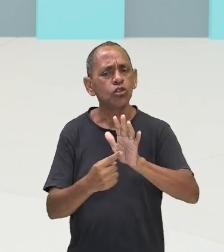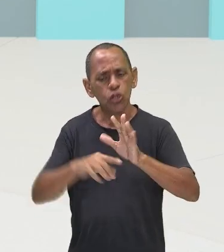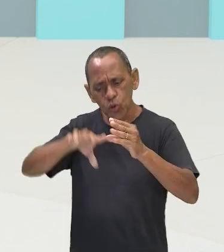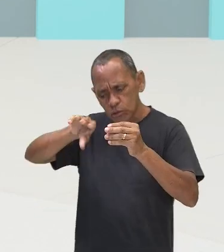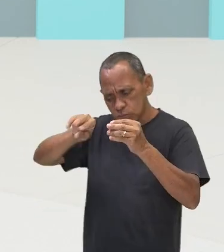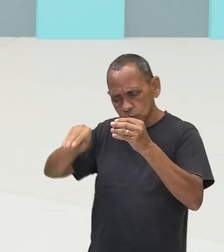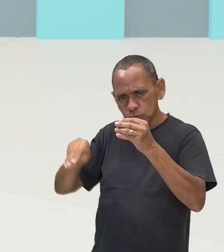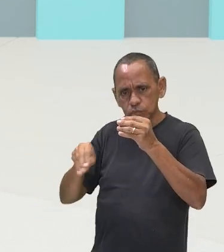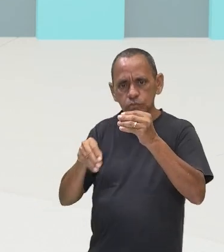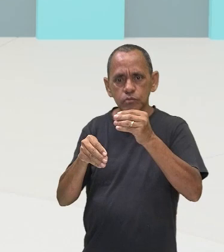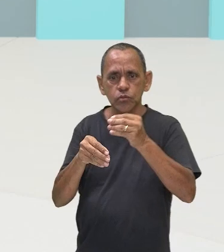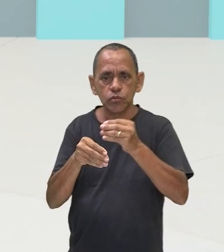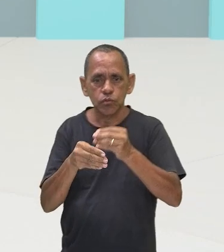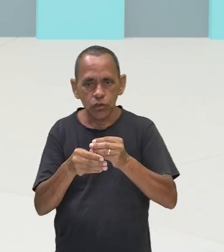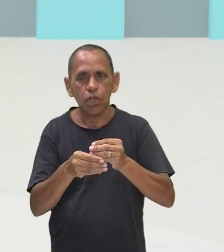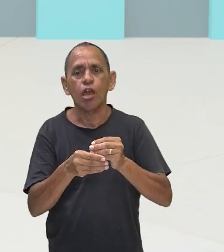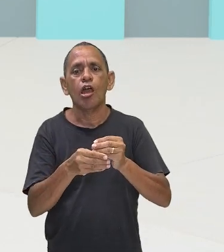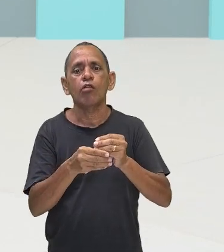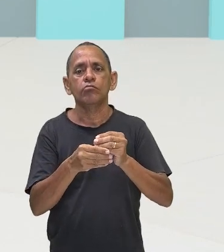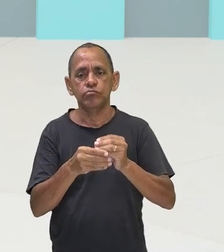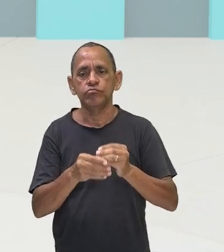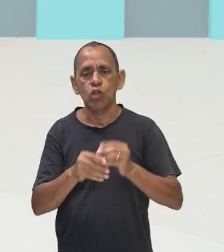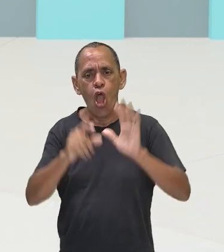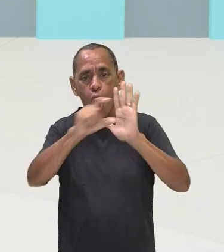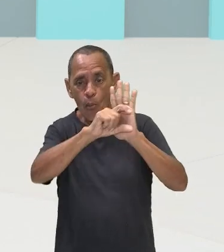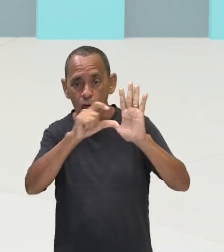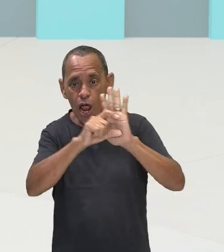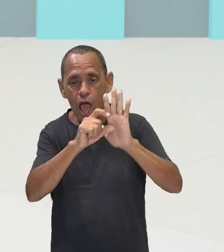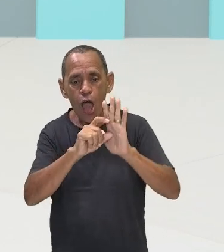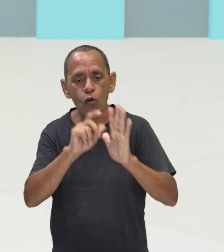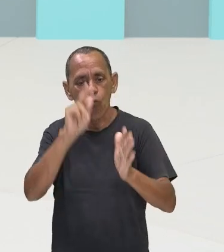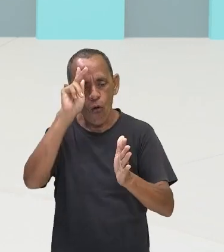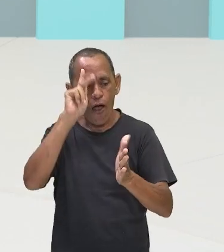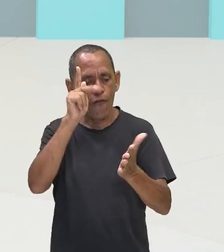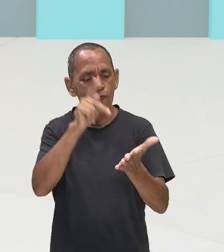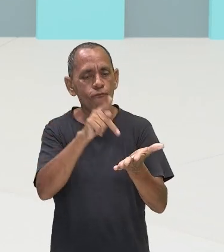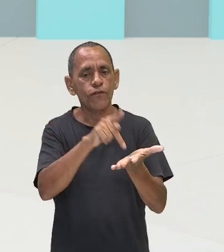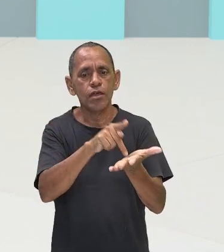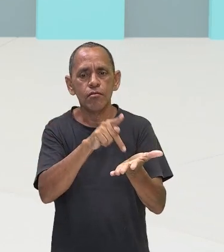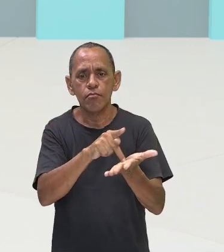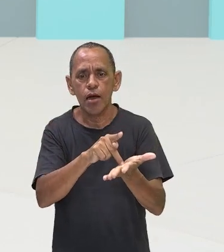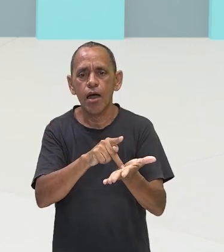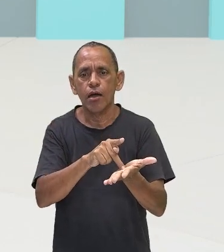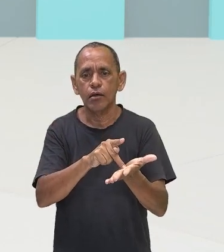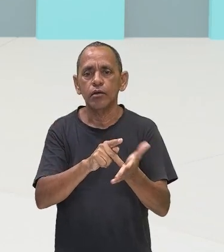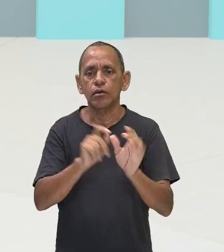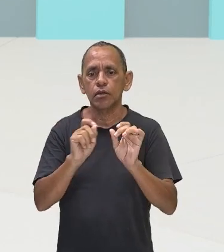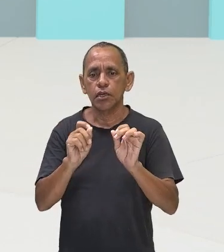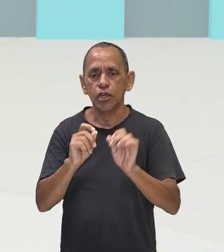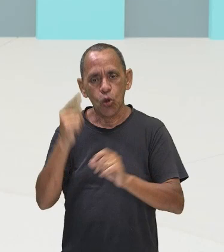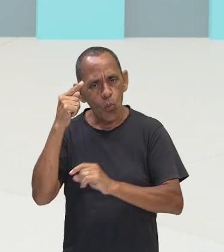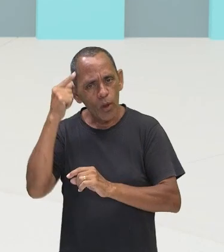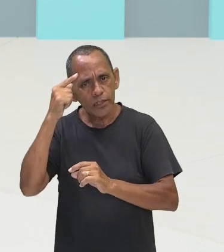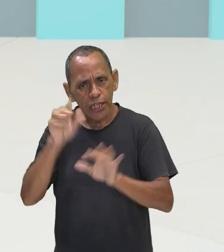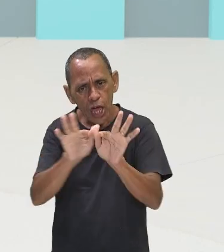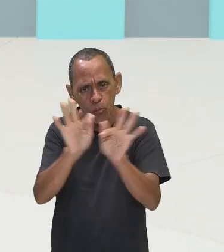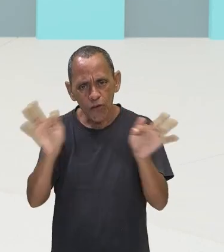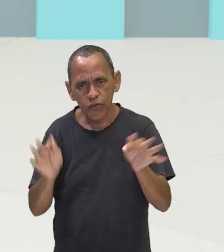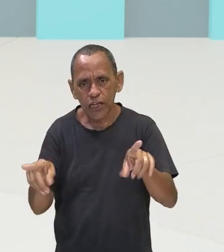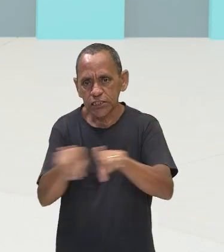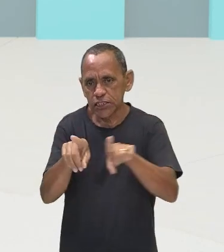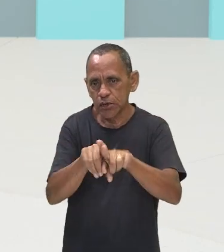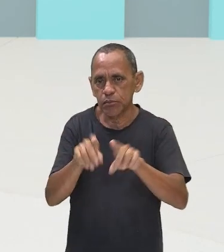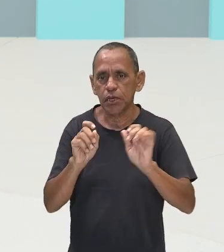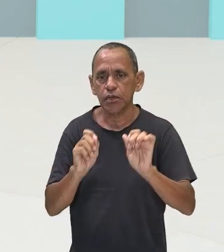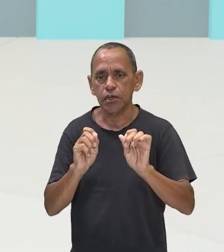fazer uma declaração inicial, afirmar uma ideia, afirmar uma frase, seria basicamente isso. É justamente o que eu